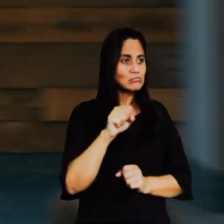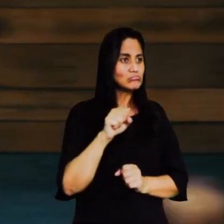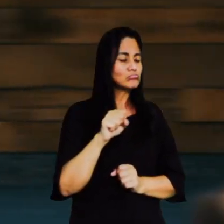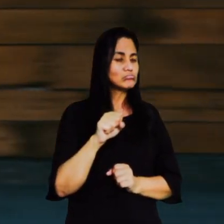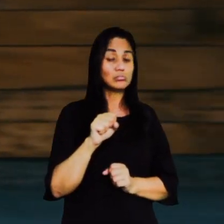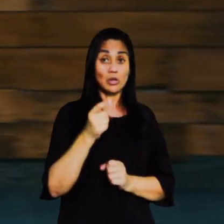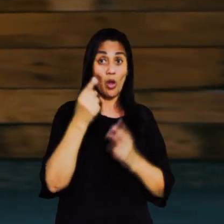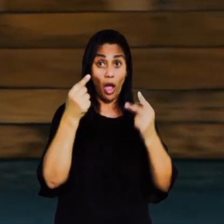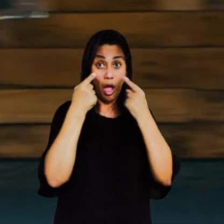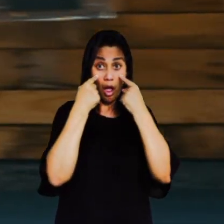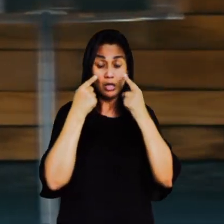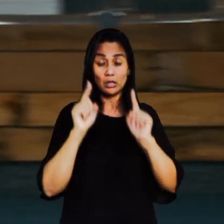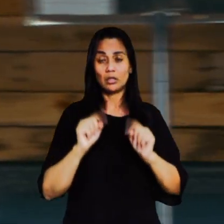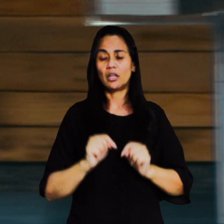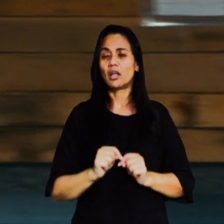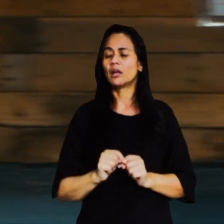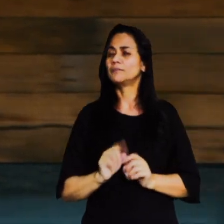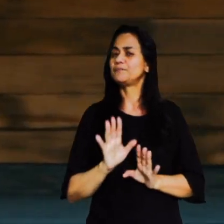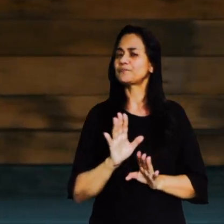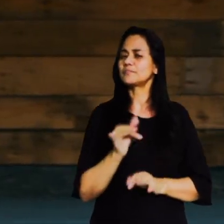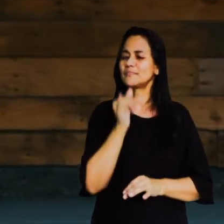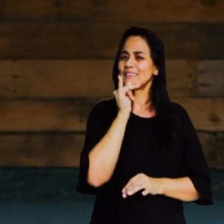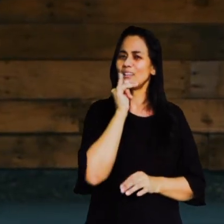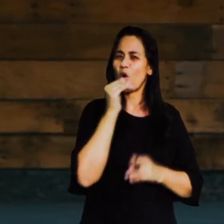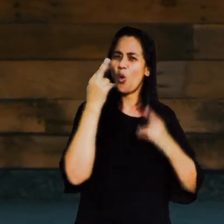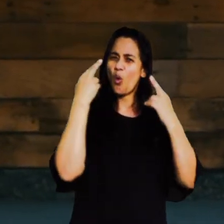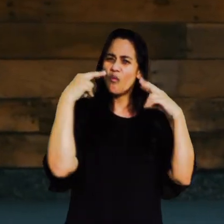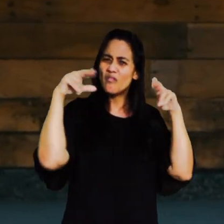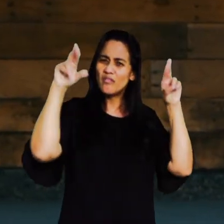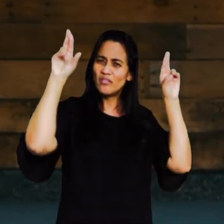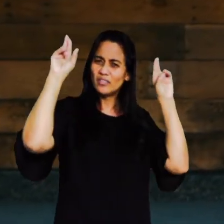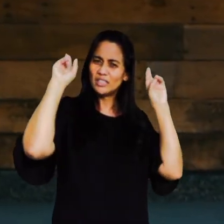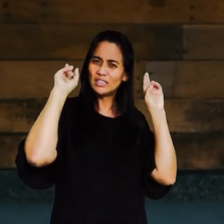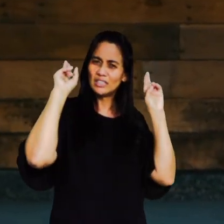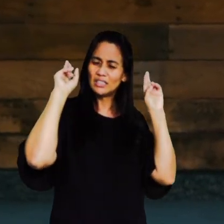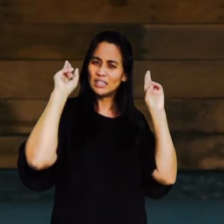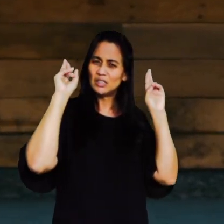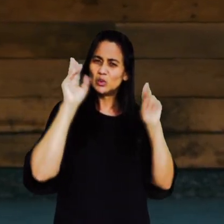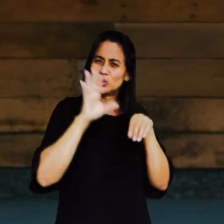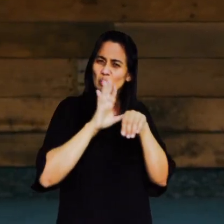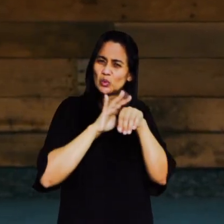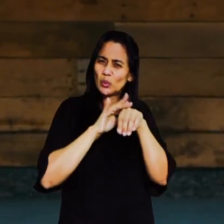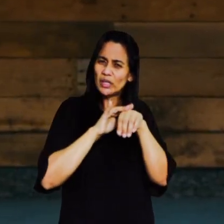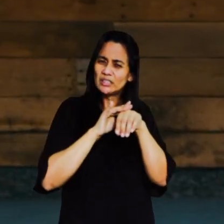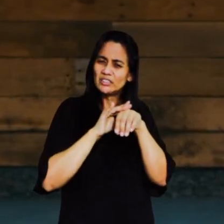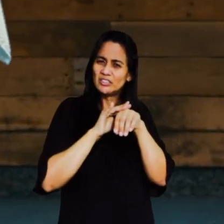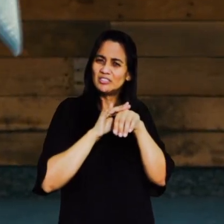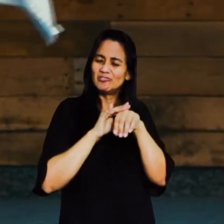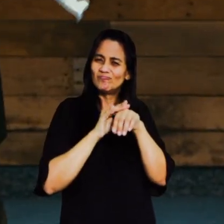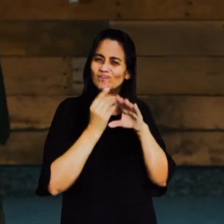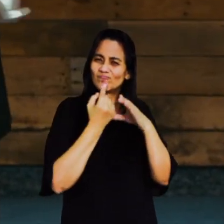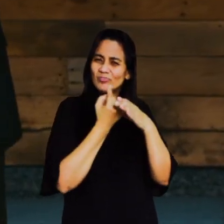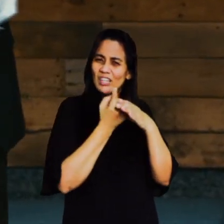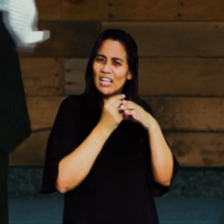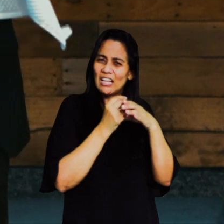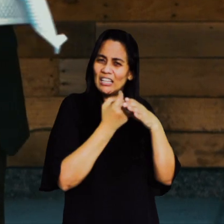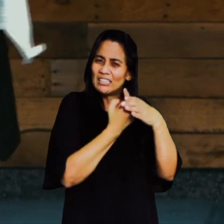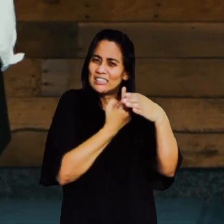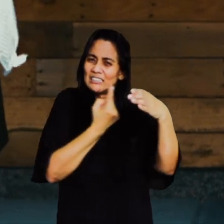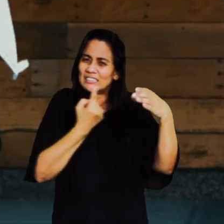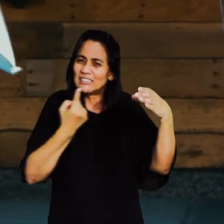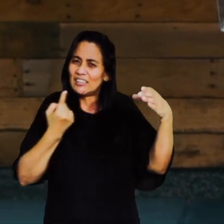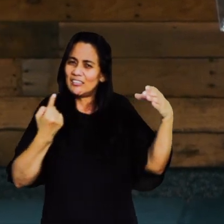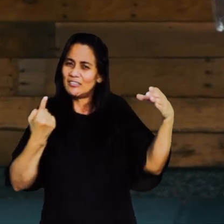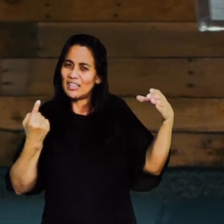atenção, a ovelha quando ela está doente, ela se afasta das outras ovelhas. A ovelha saudável quer andar em